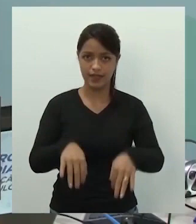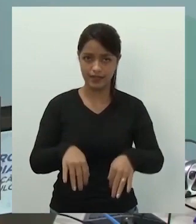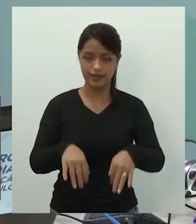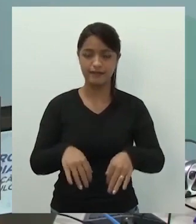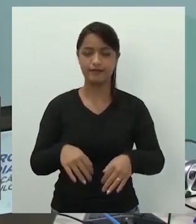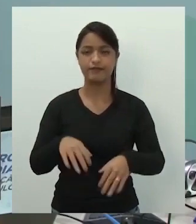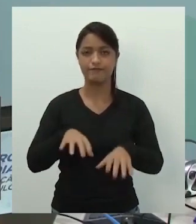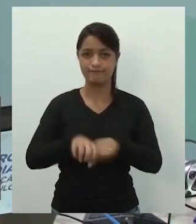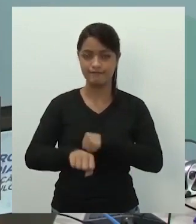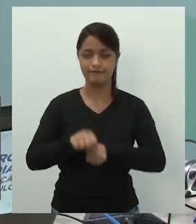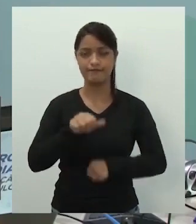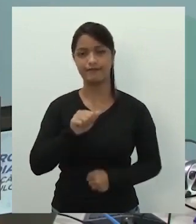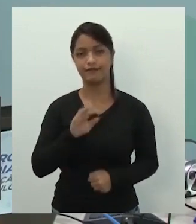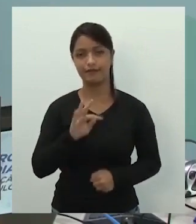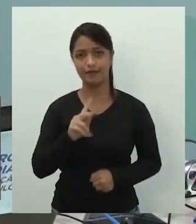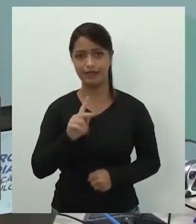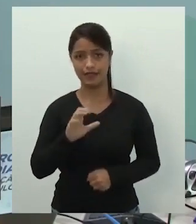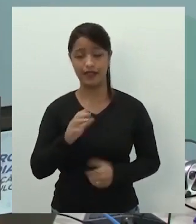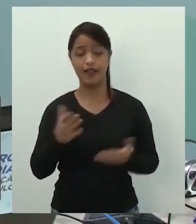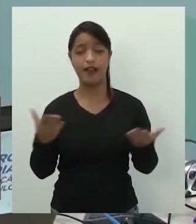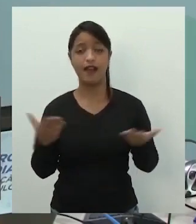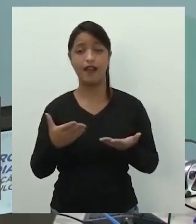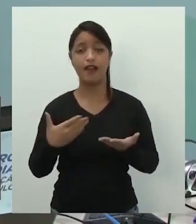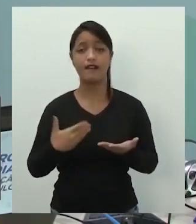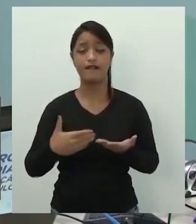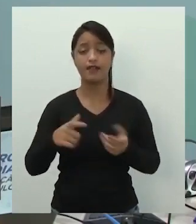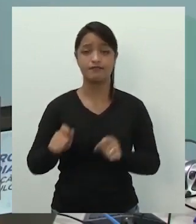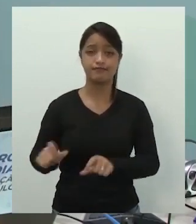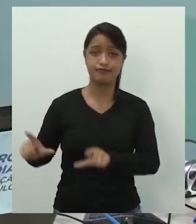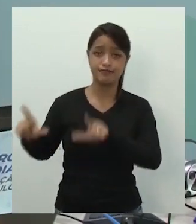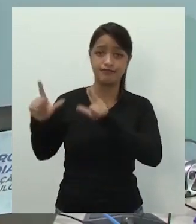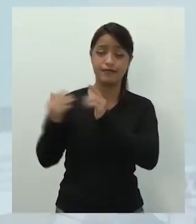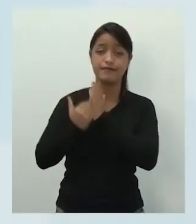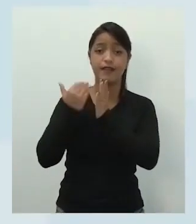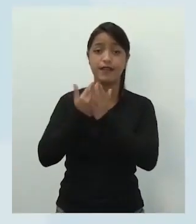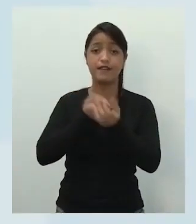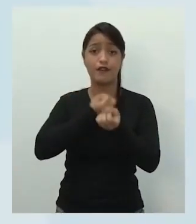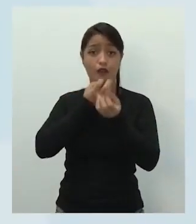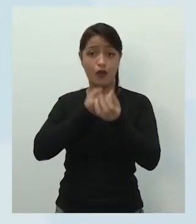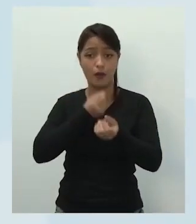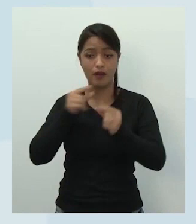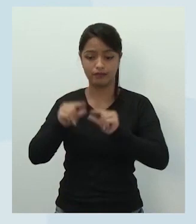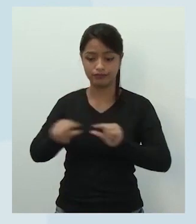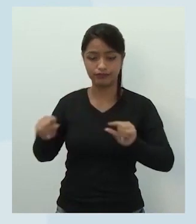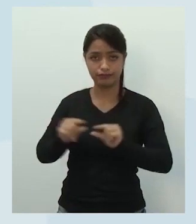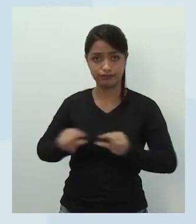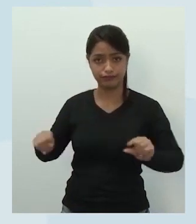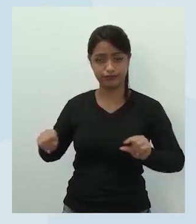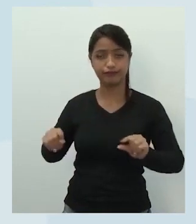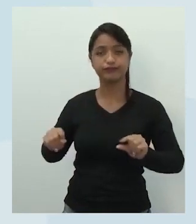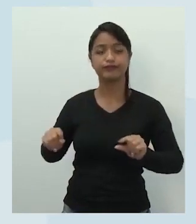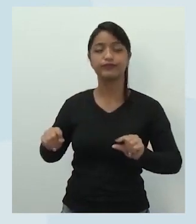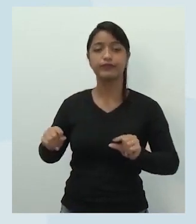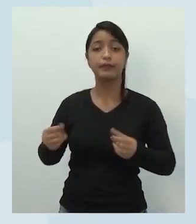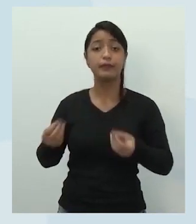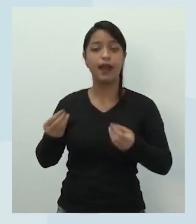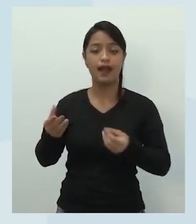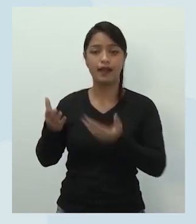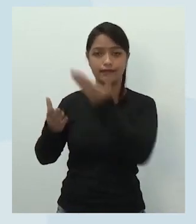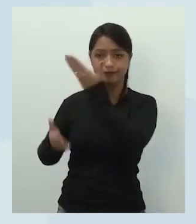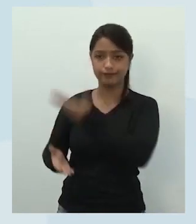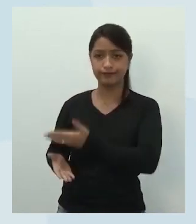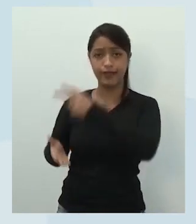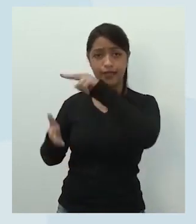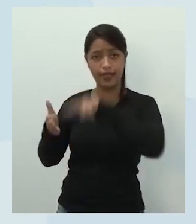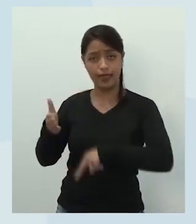TPC, nós vamos deixar com vocês um tempinho, saiba mais e as referências, para que vocês possam ler,